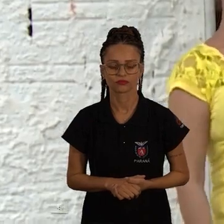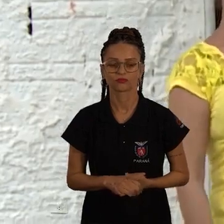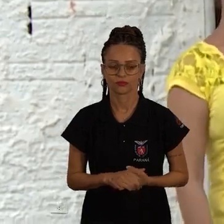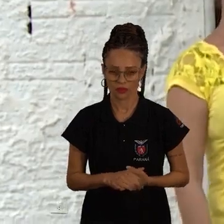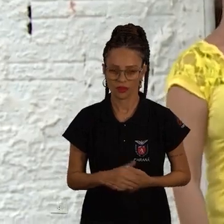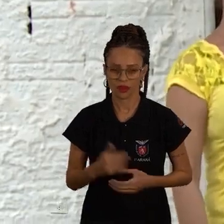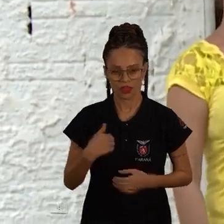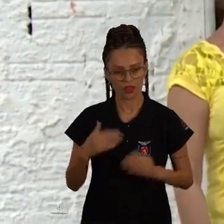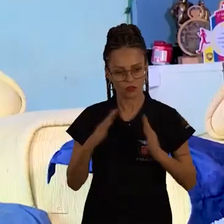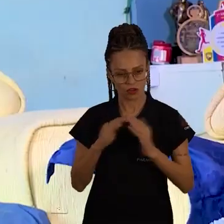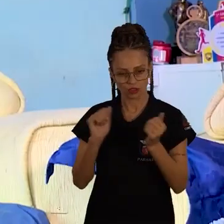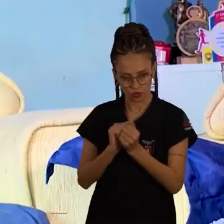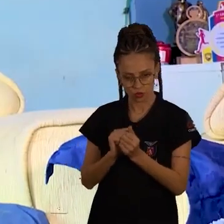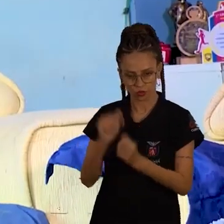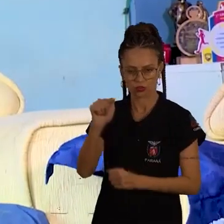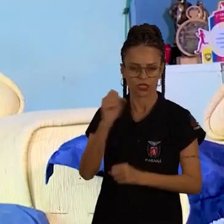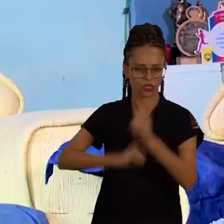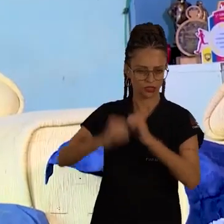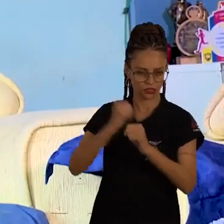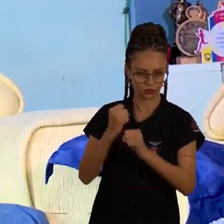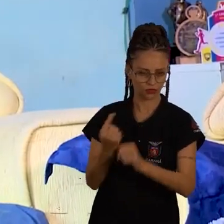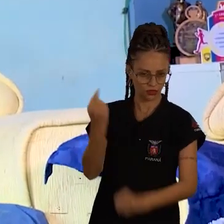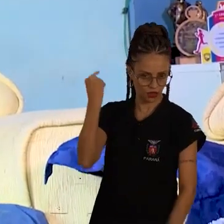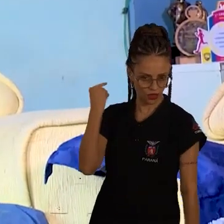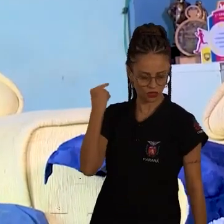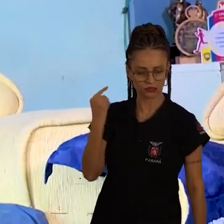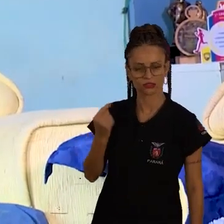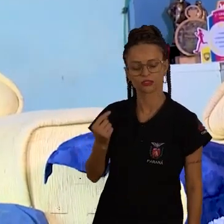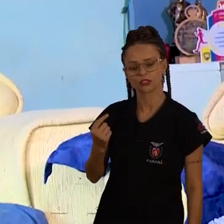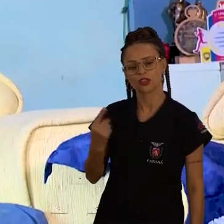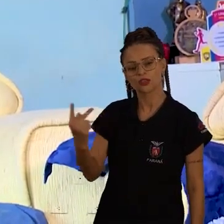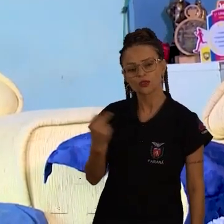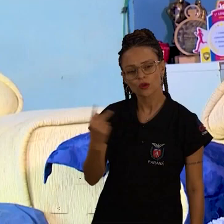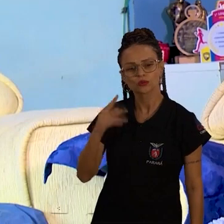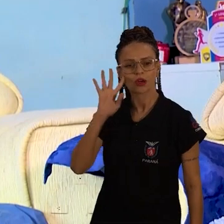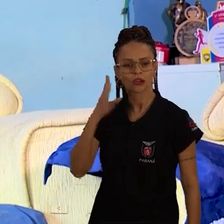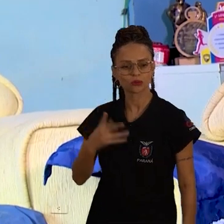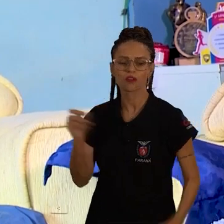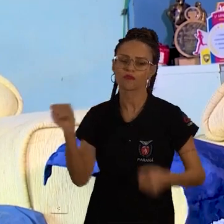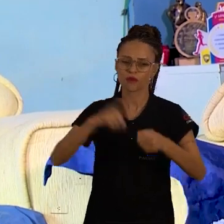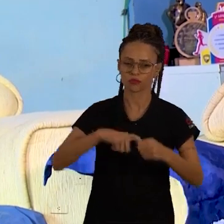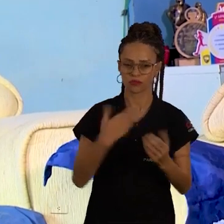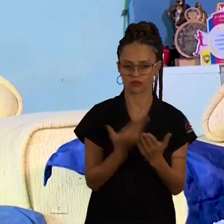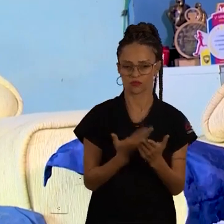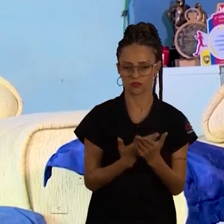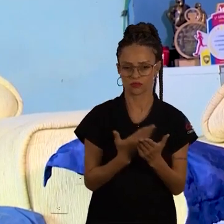Quando eu vim morar com ela, há uns 7 anos atrás, a gente resolveu voltar a estudar.